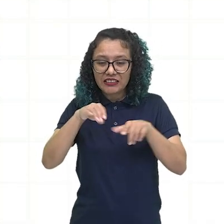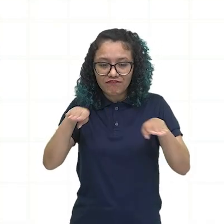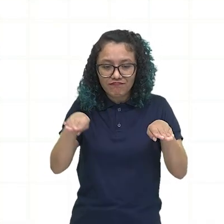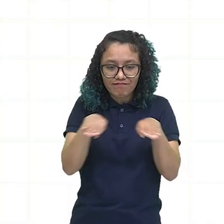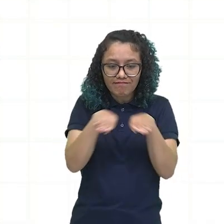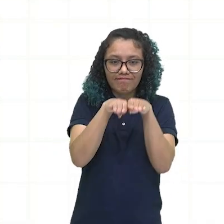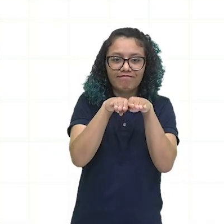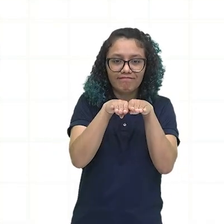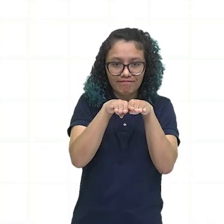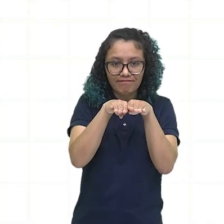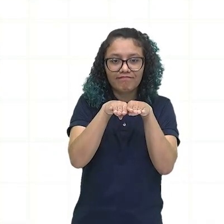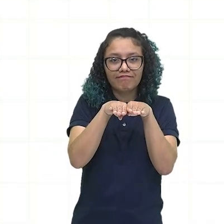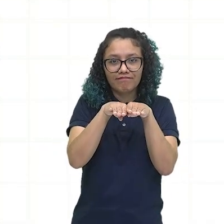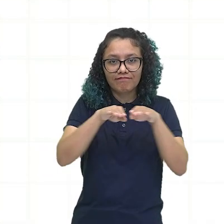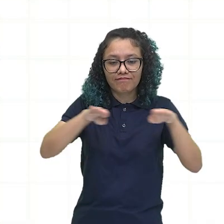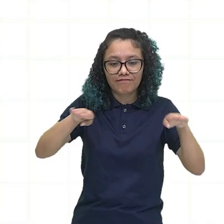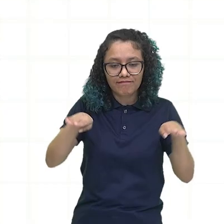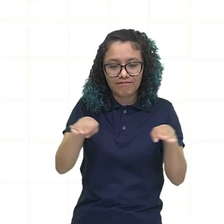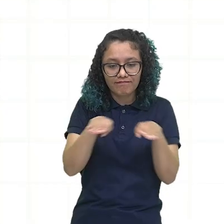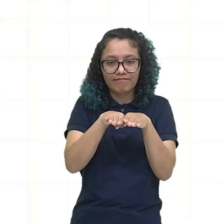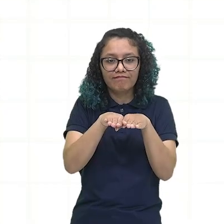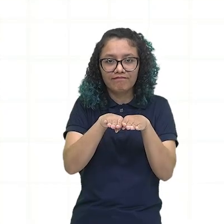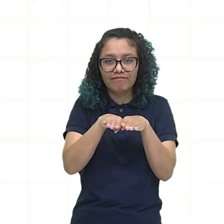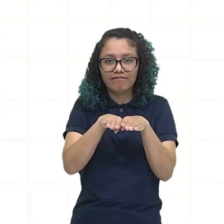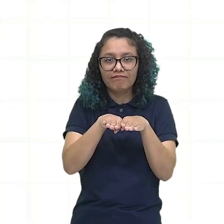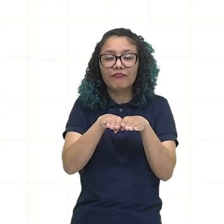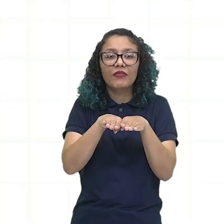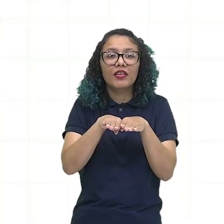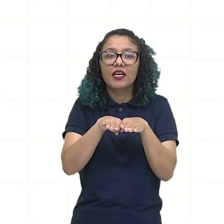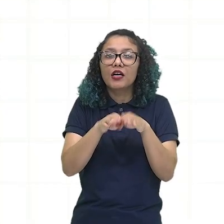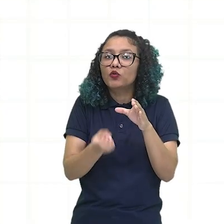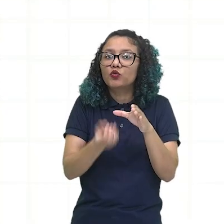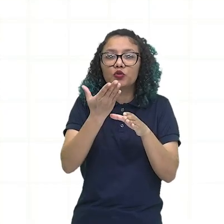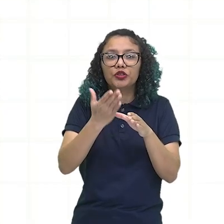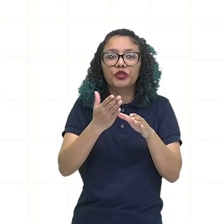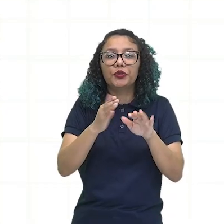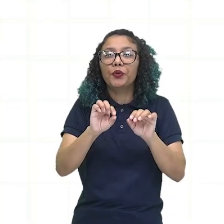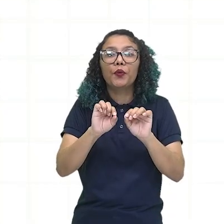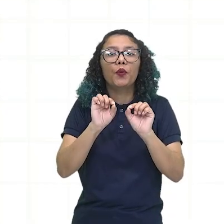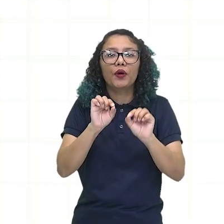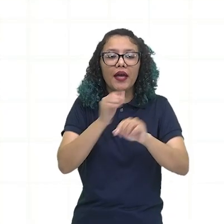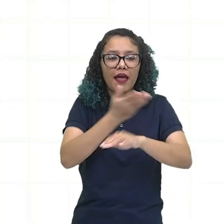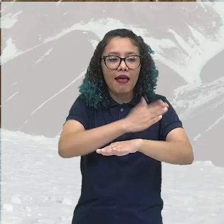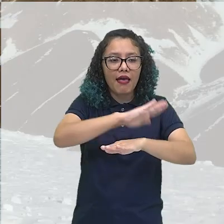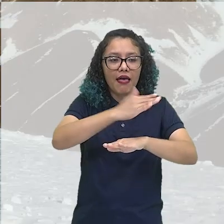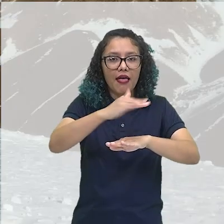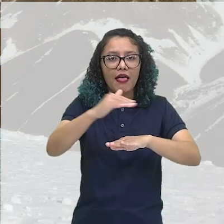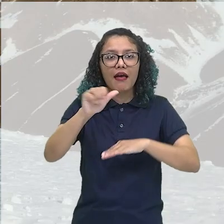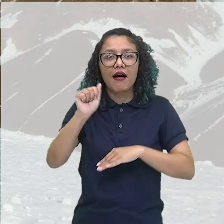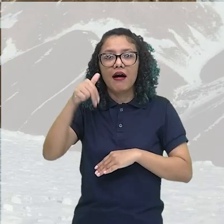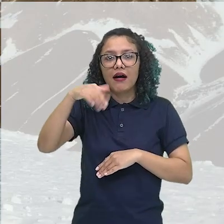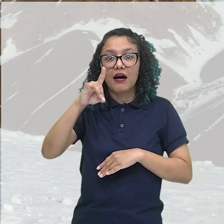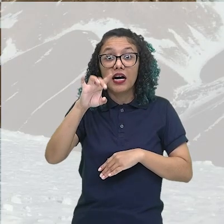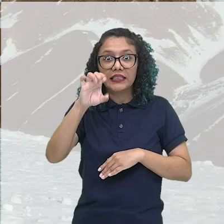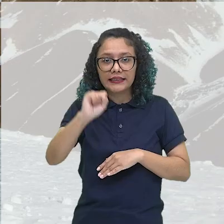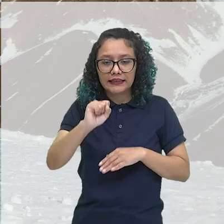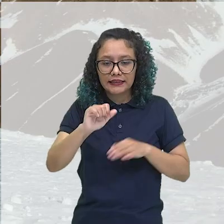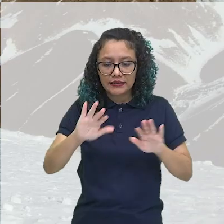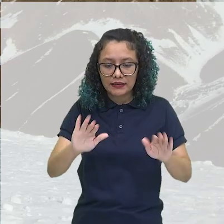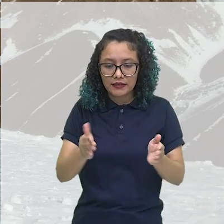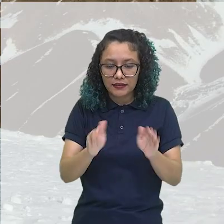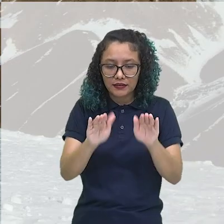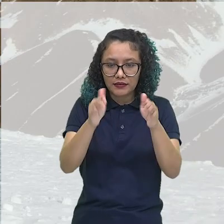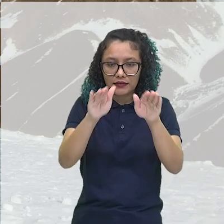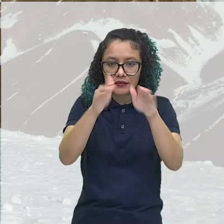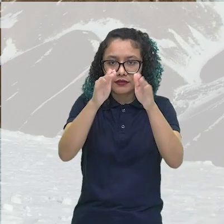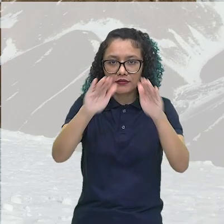elas formaram a superfície da Cordilheira dos Andes, que está ali nessa lateral aqui